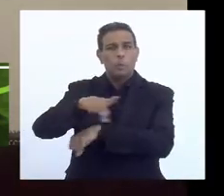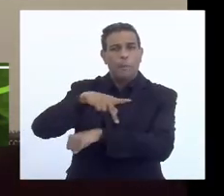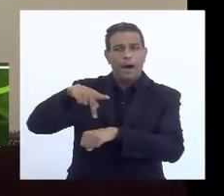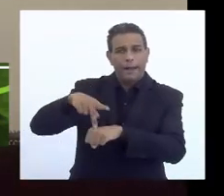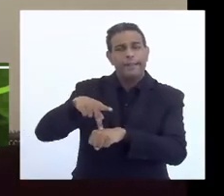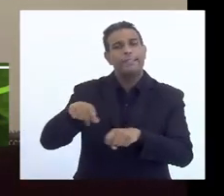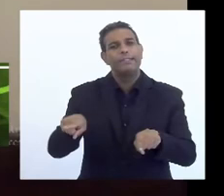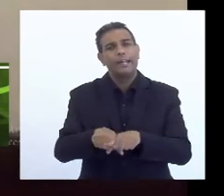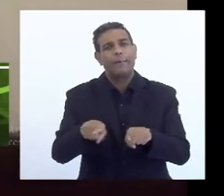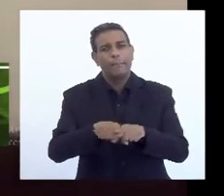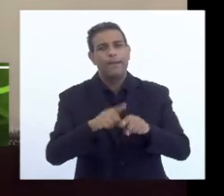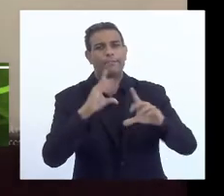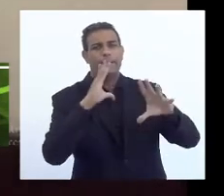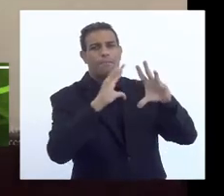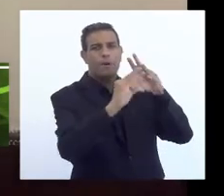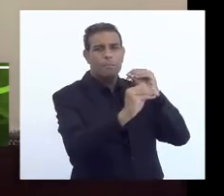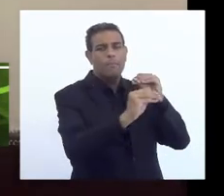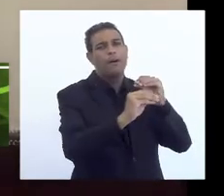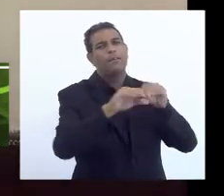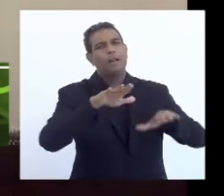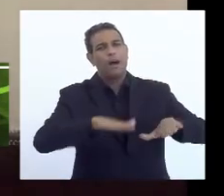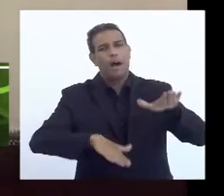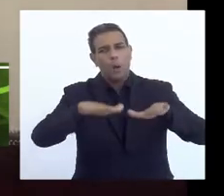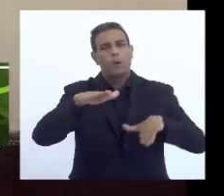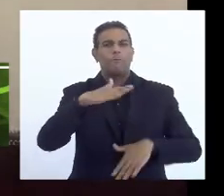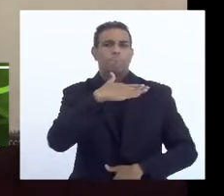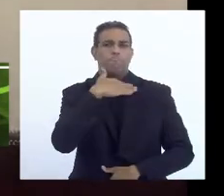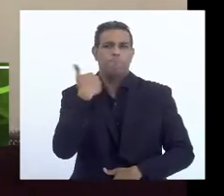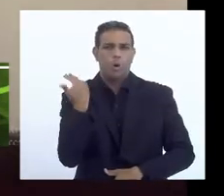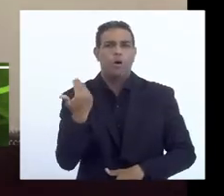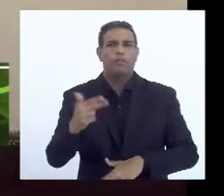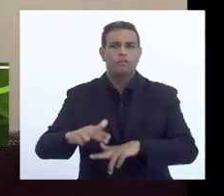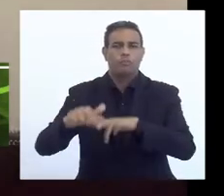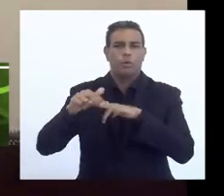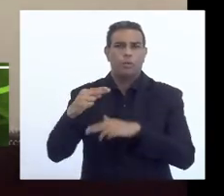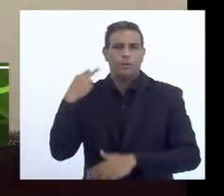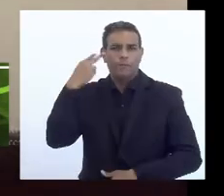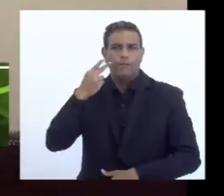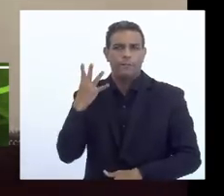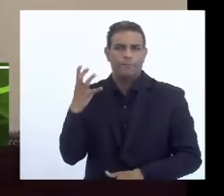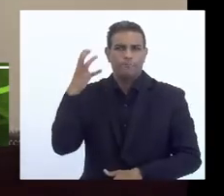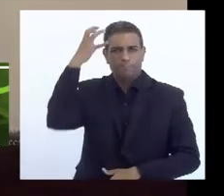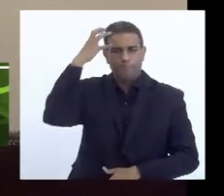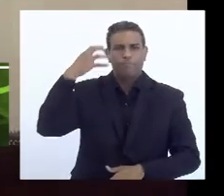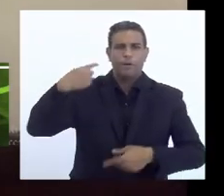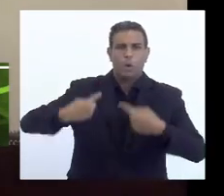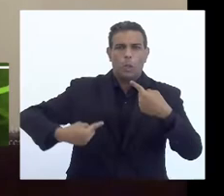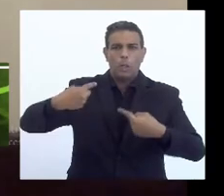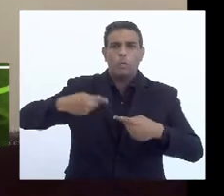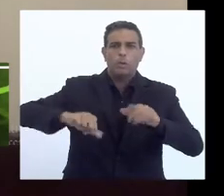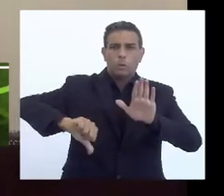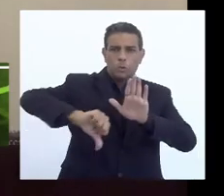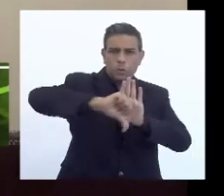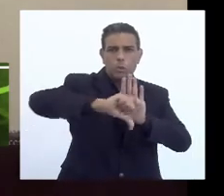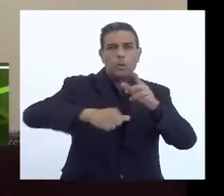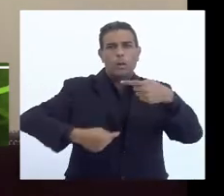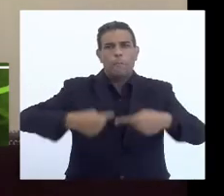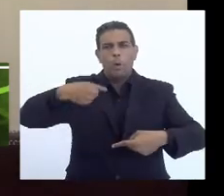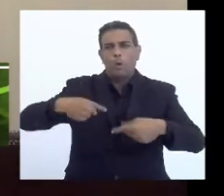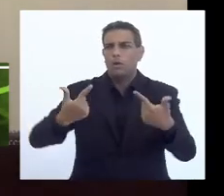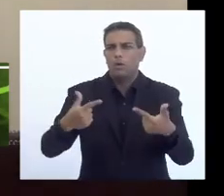outras, inclusive, foram assassinadas, como Marielle Franco. Foi um crime político bárbaro, até hoje